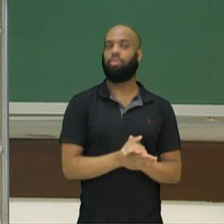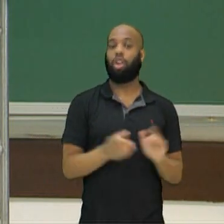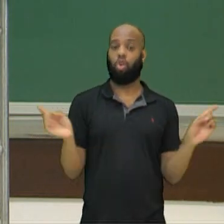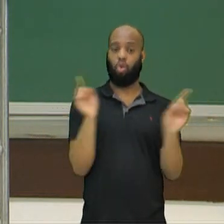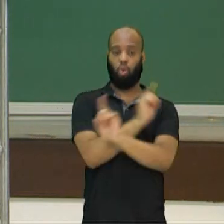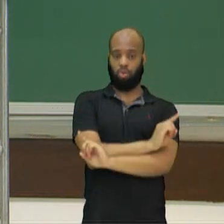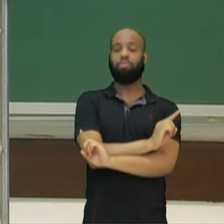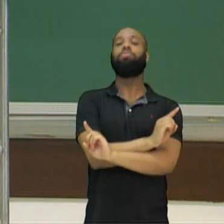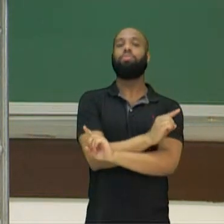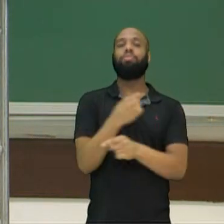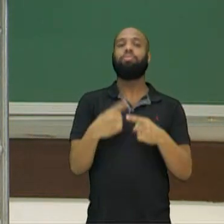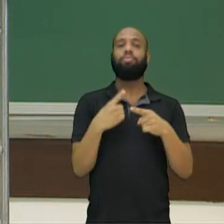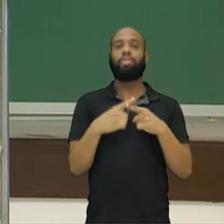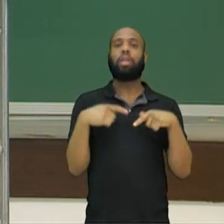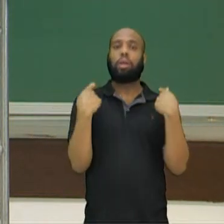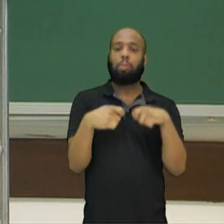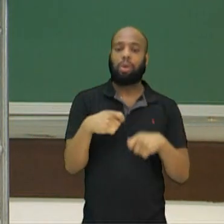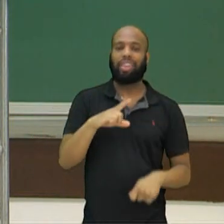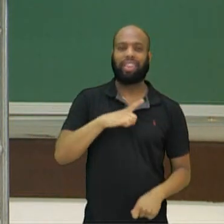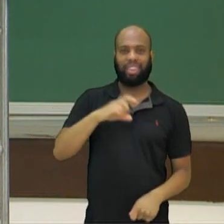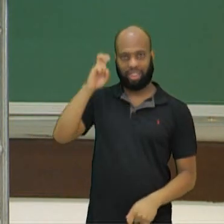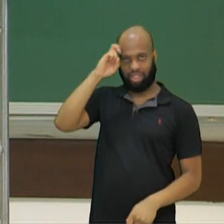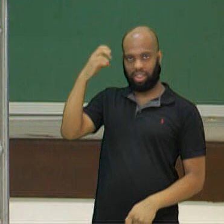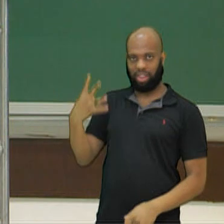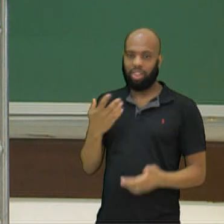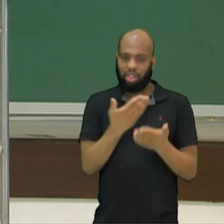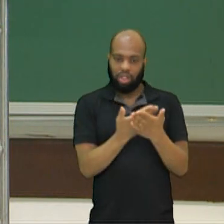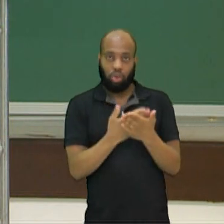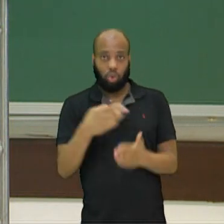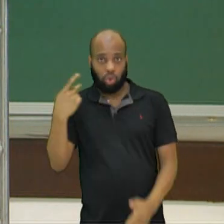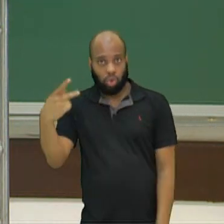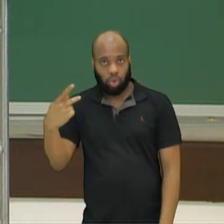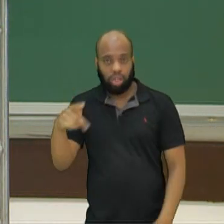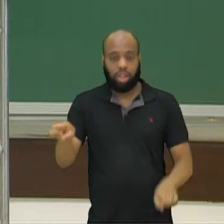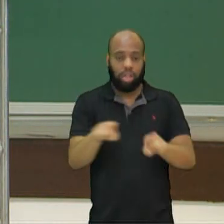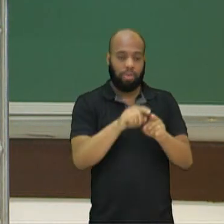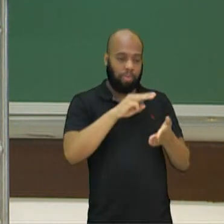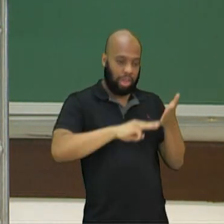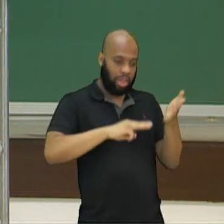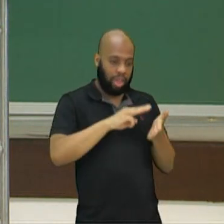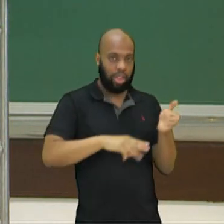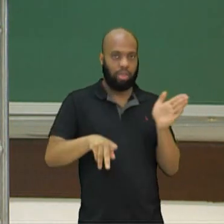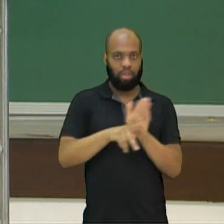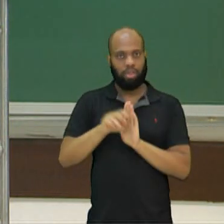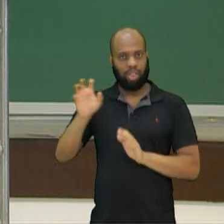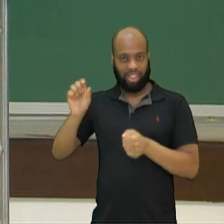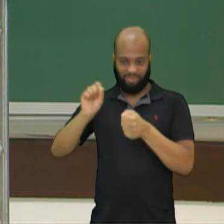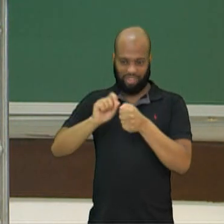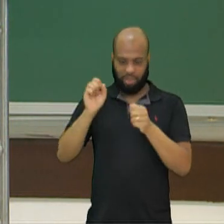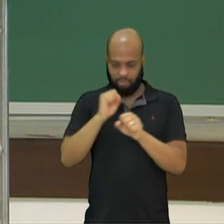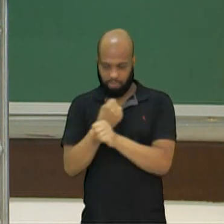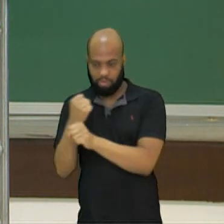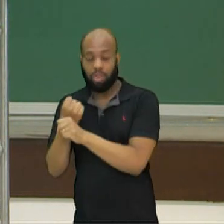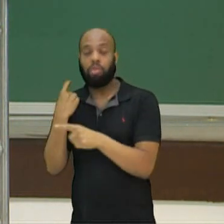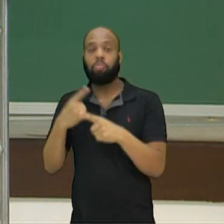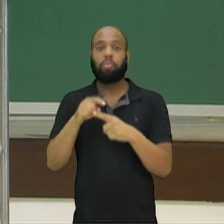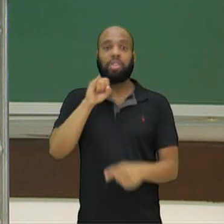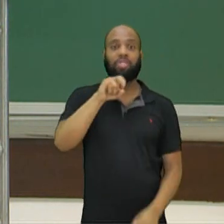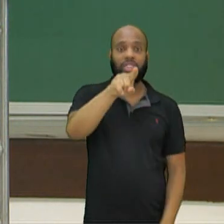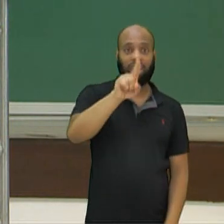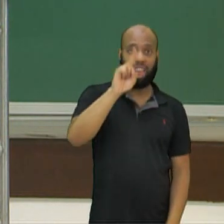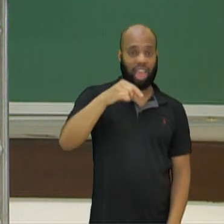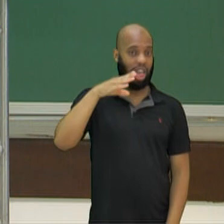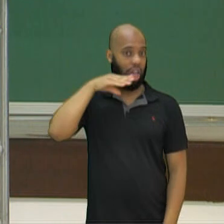contrário, pela obra do Piaget e pelo método construtivista, se você é um adulto